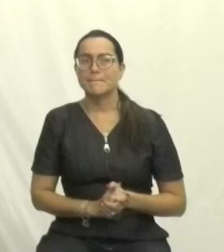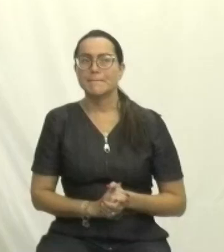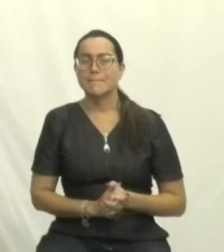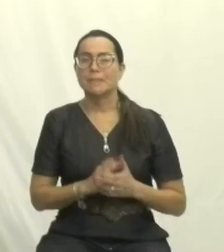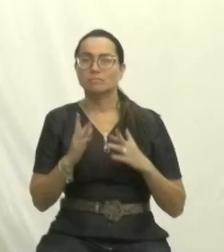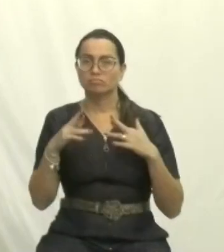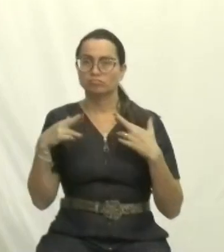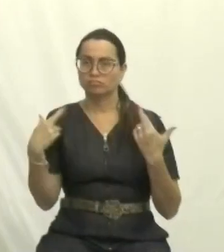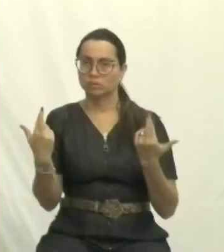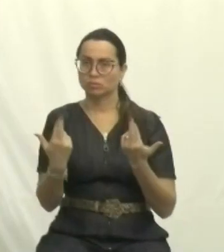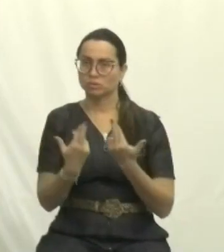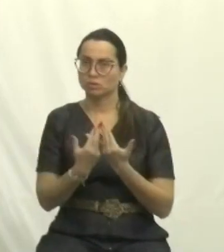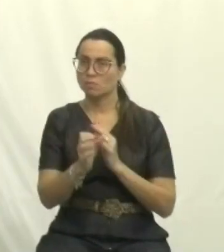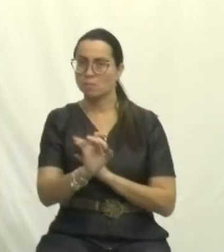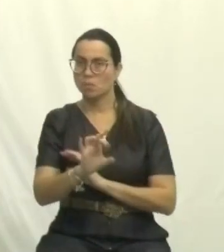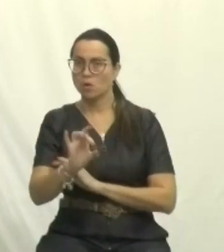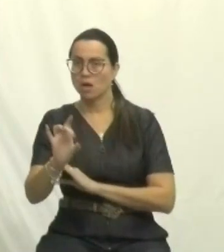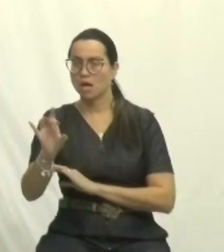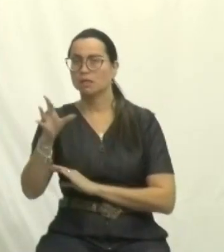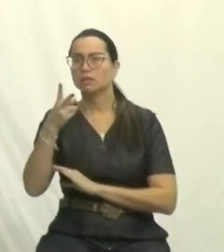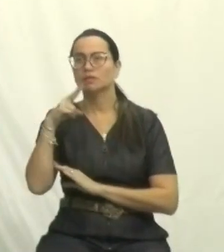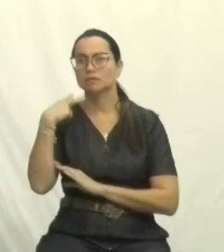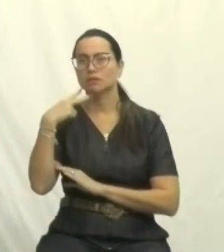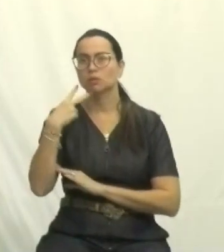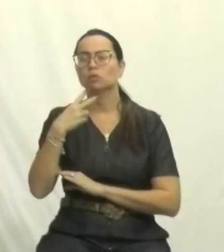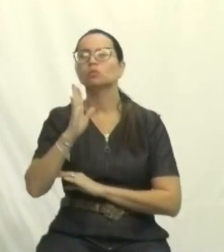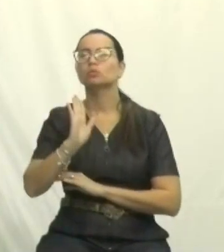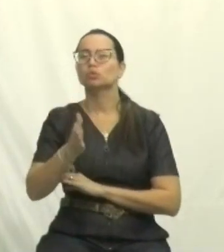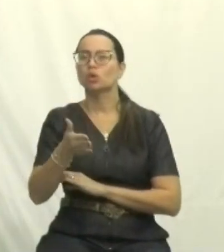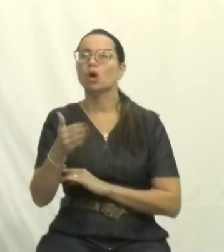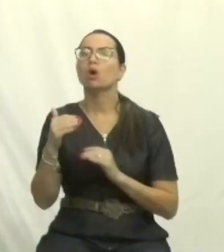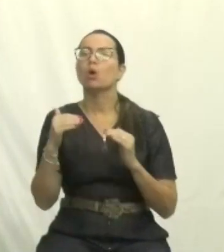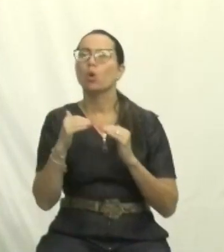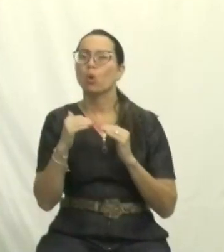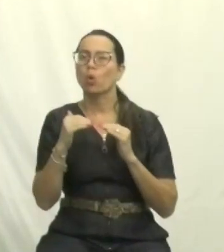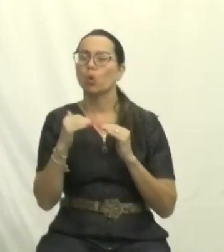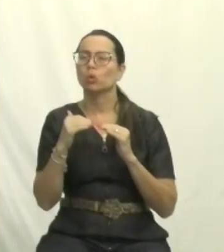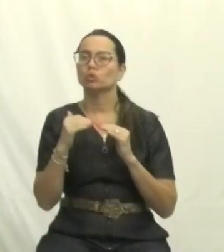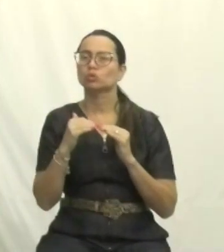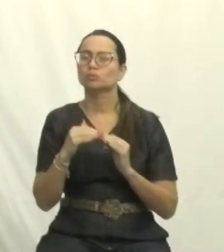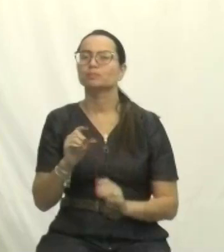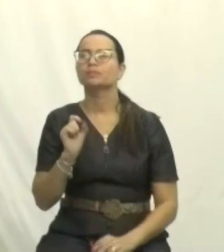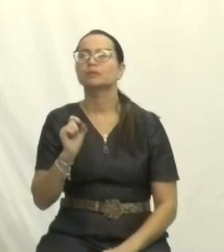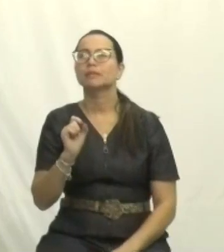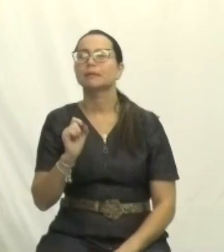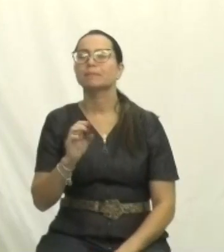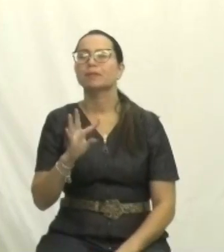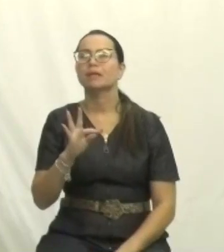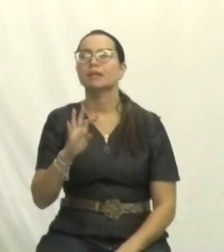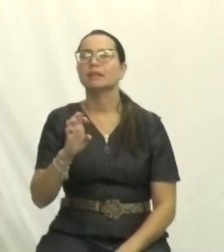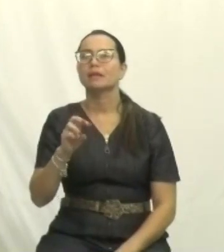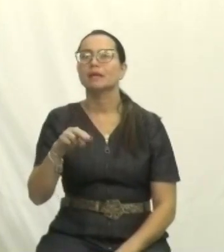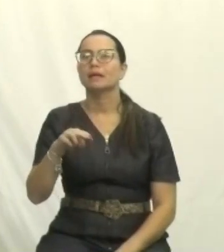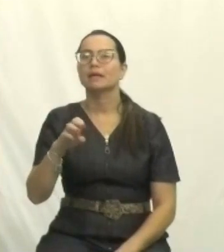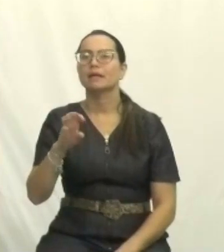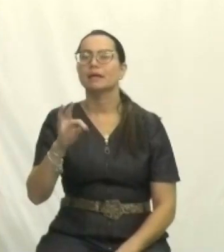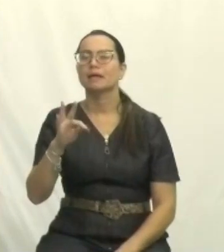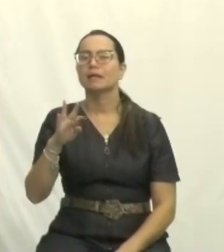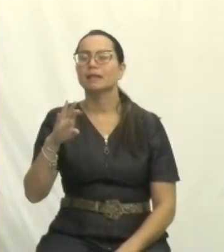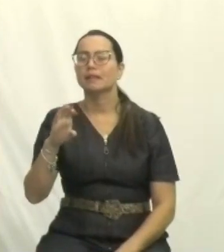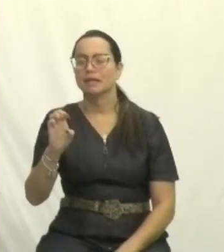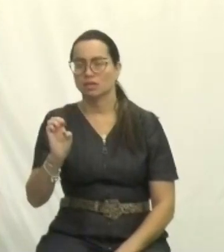reunião por todos os vereadores desta Casa Legislativa, o Tenente Coronel Henrique Piovesan da